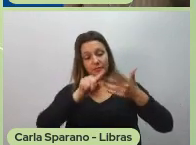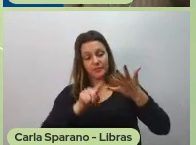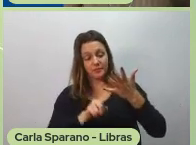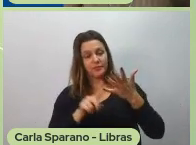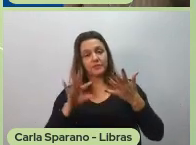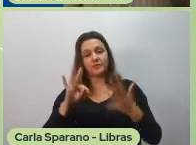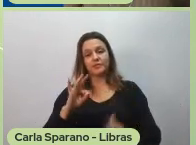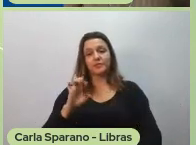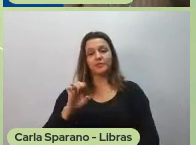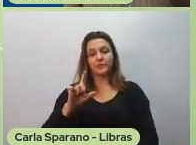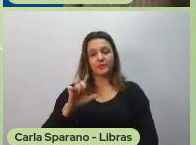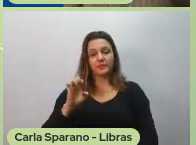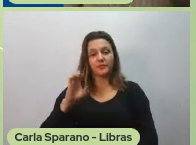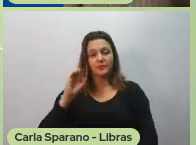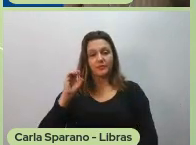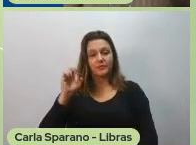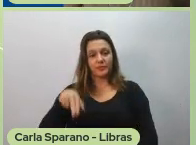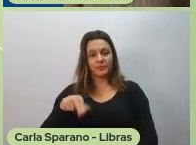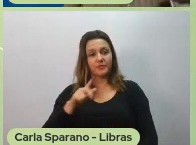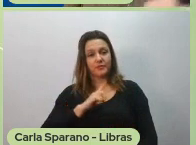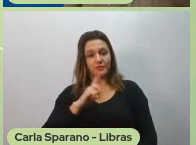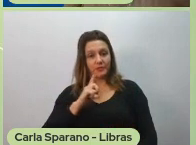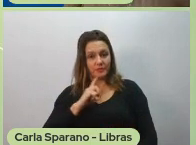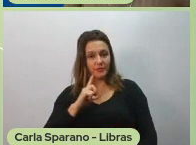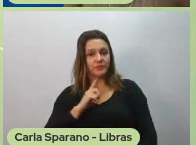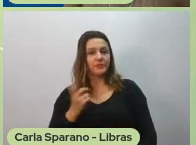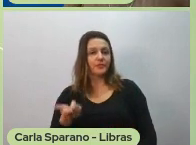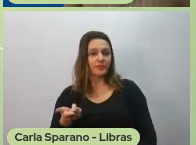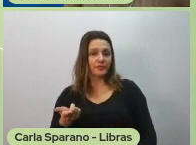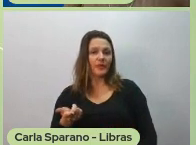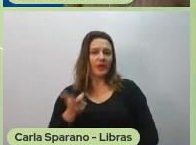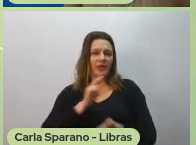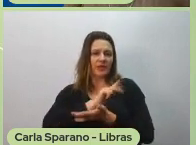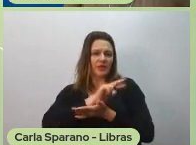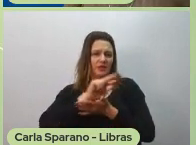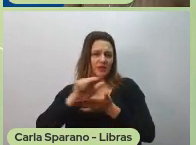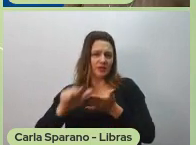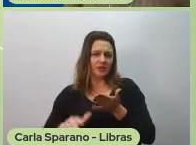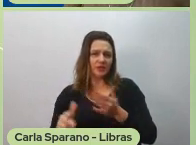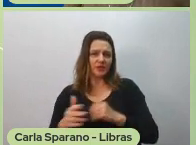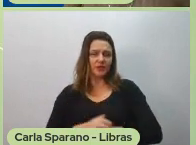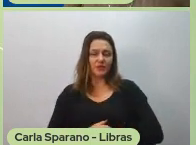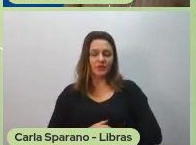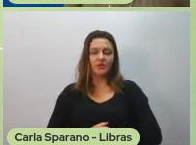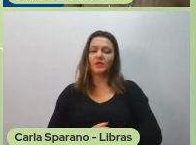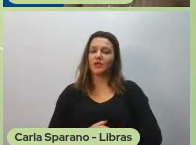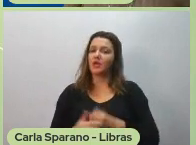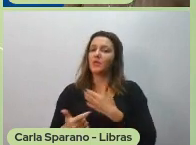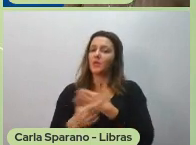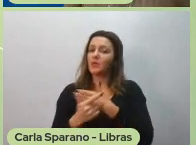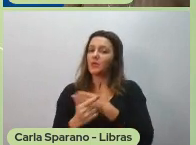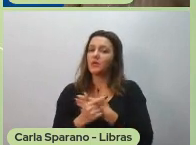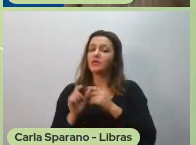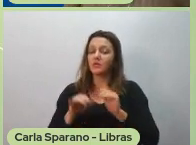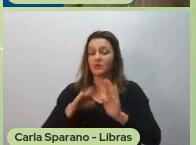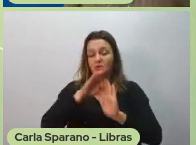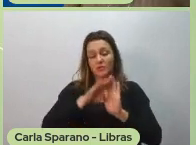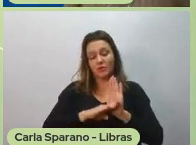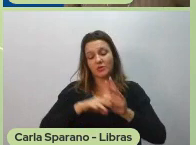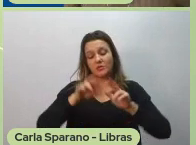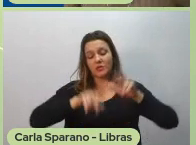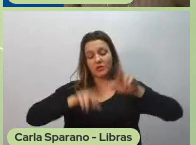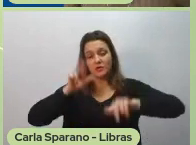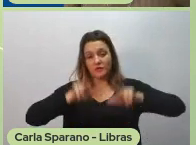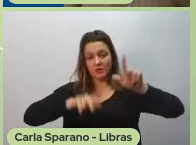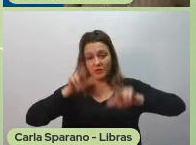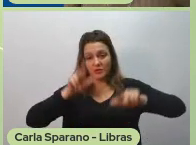um todo, que tem uma cadeia, né, muito diversificada de coisas, está num papel em que, se a gente tem um programa de diversidade e